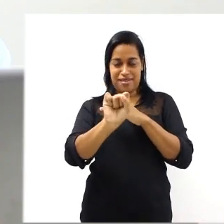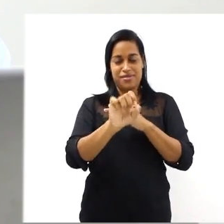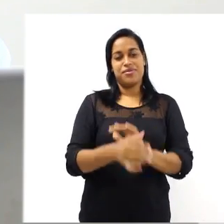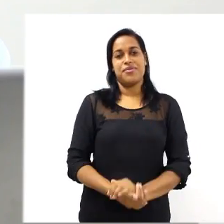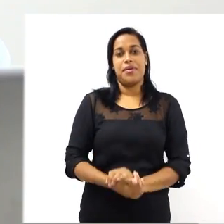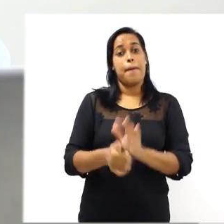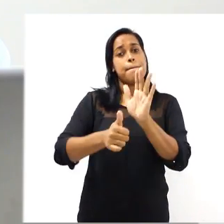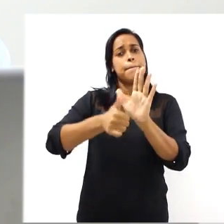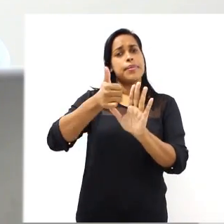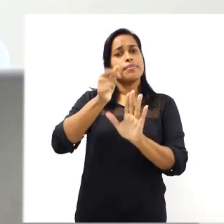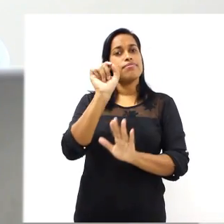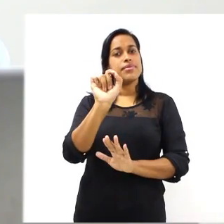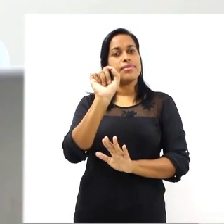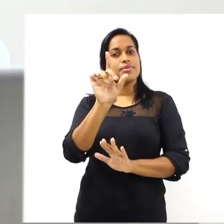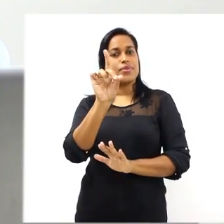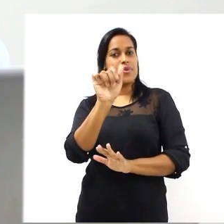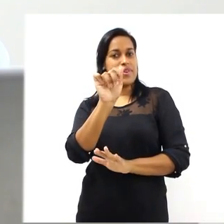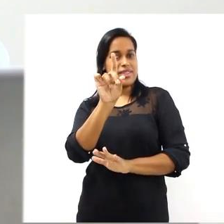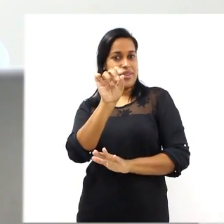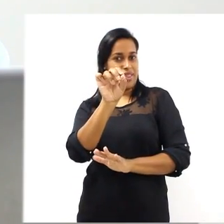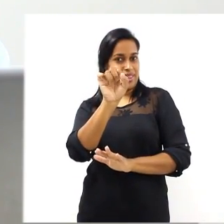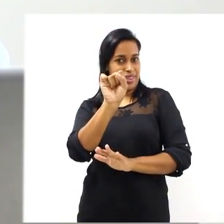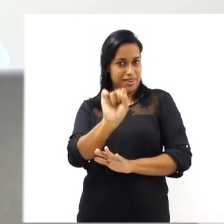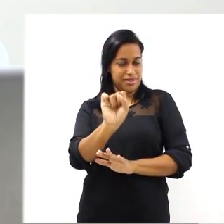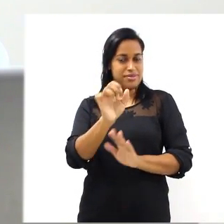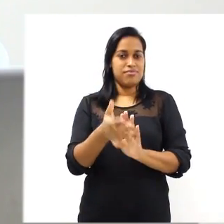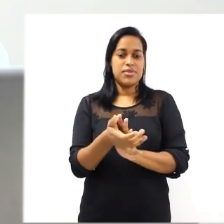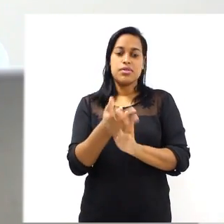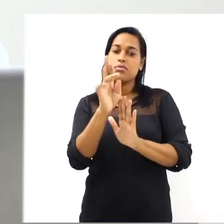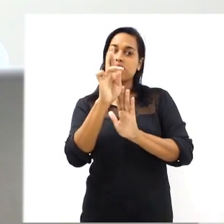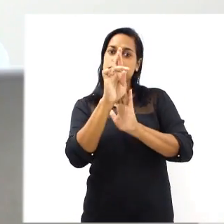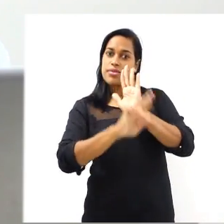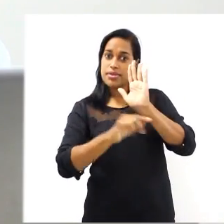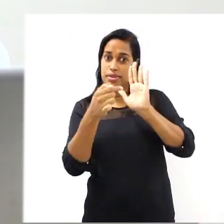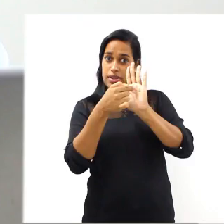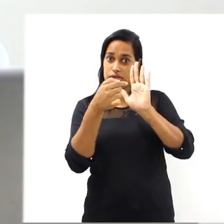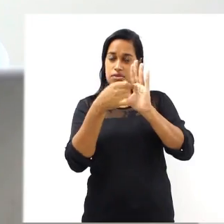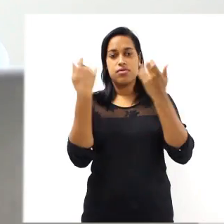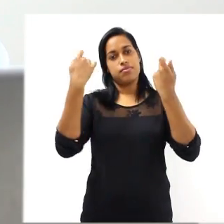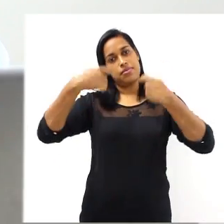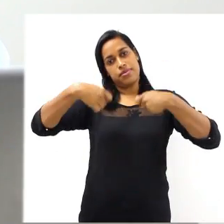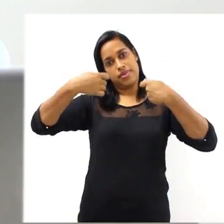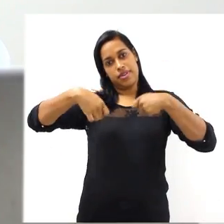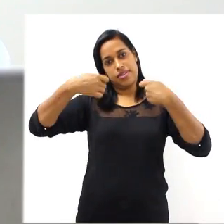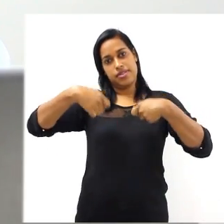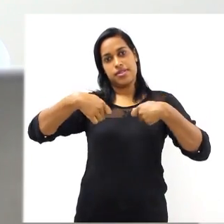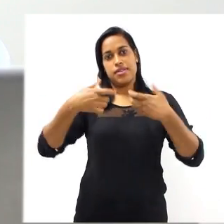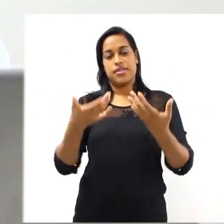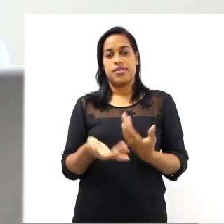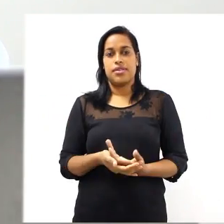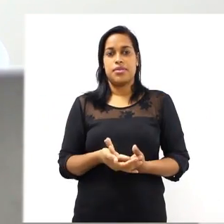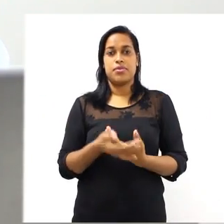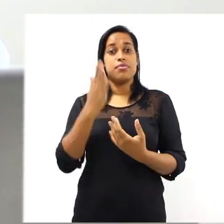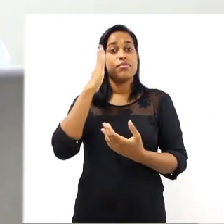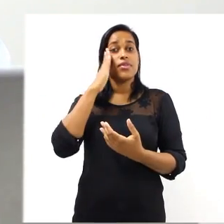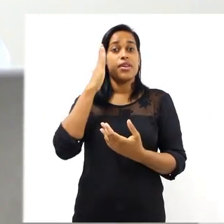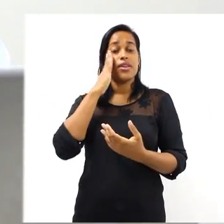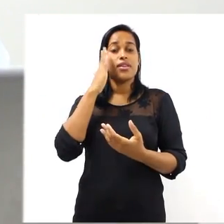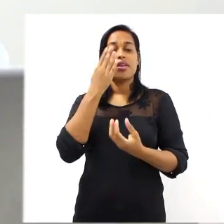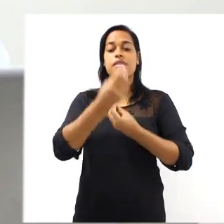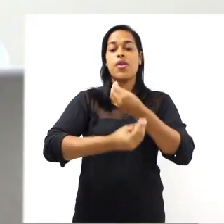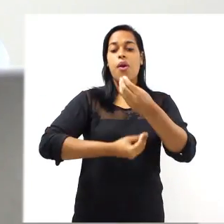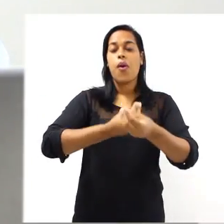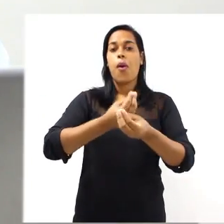Primeiro, o que são dados? Dados são registros do que necessitamos para entender uma